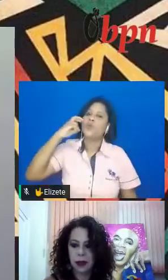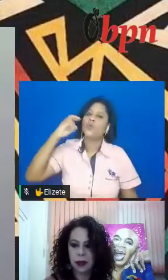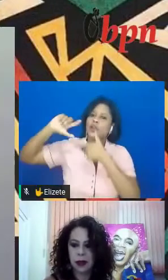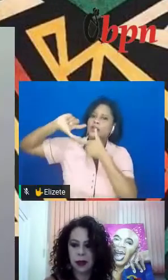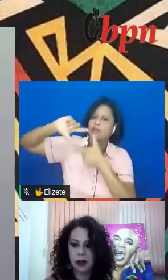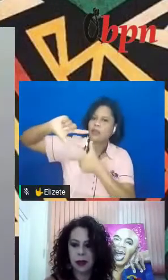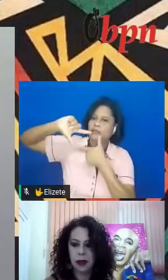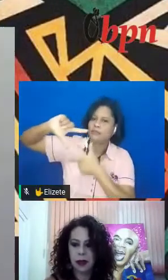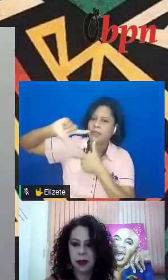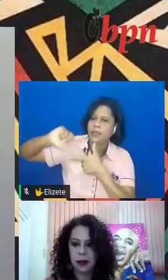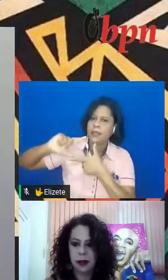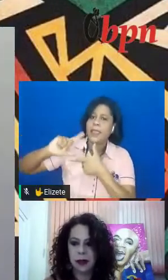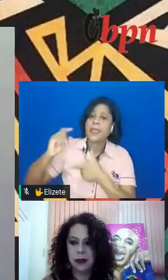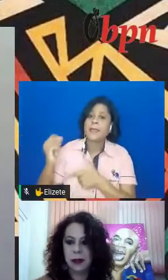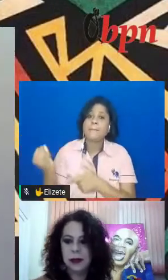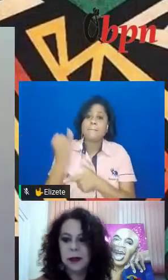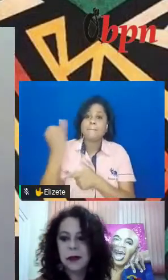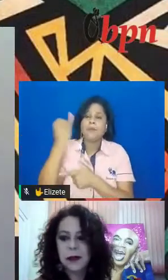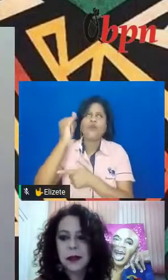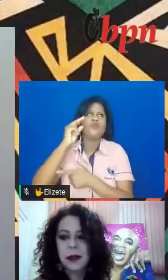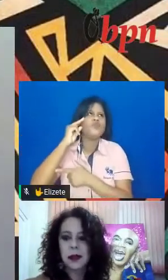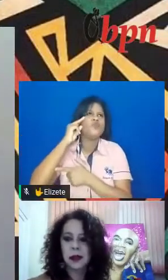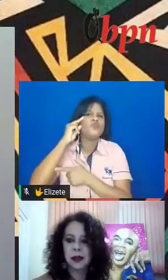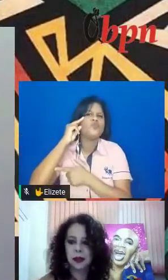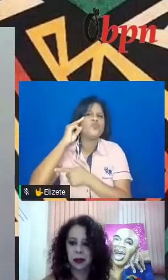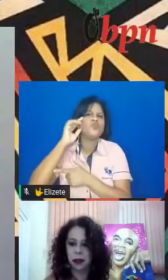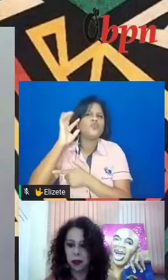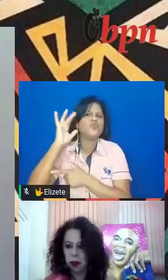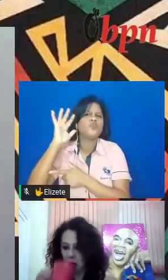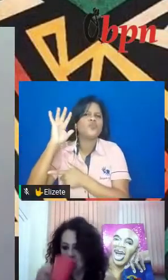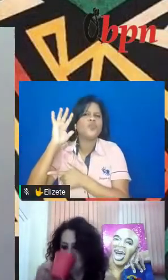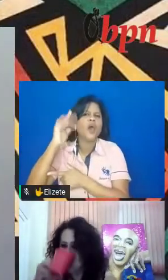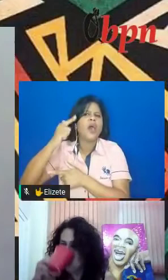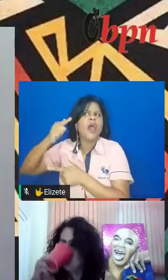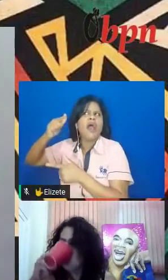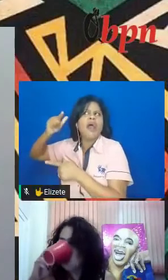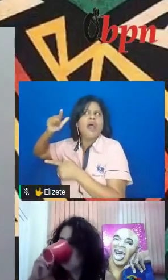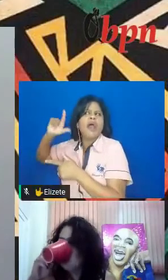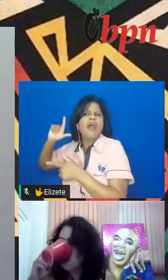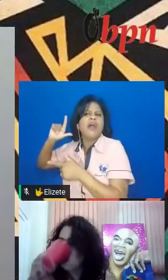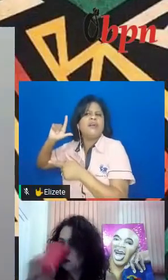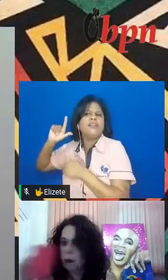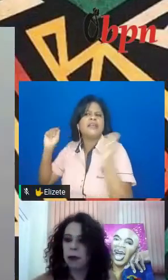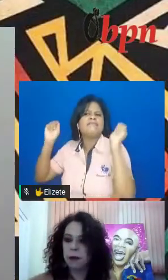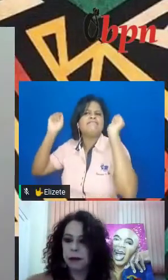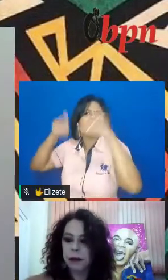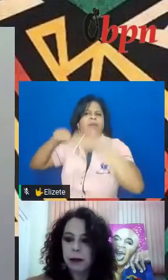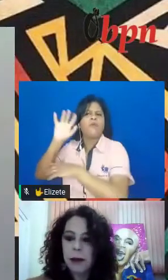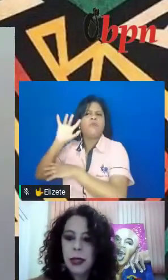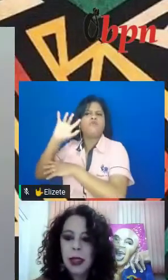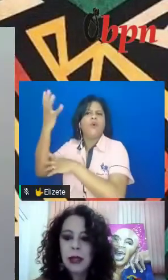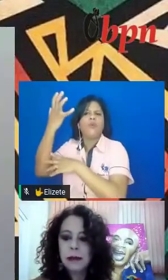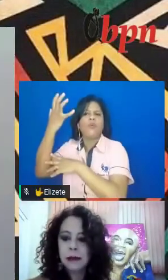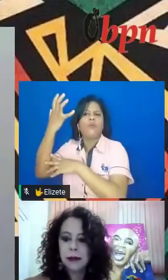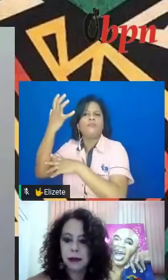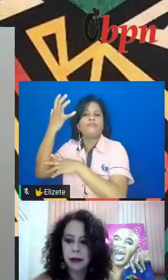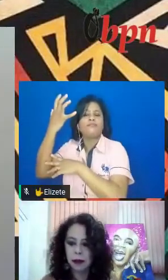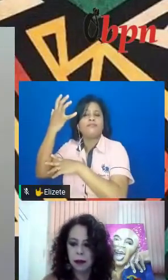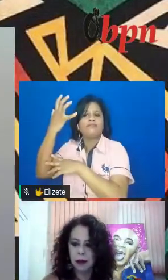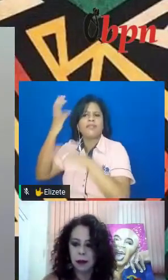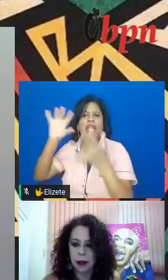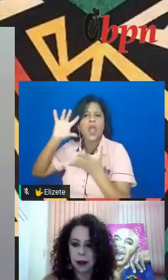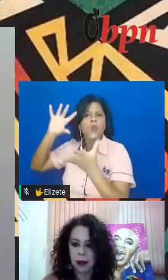dos sonhos, das premonições que podem ser desvendados na leitura, na